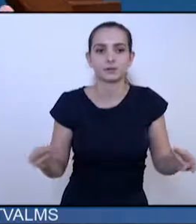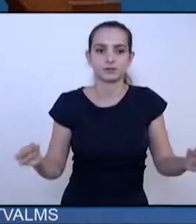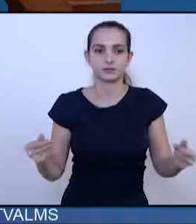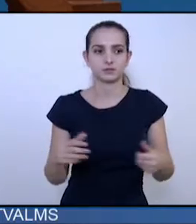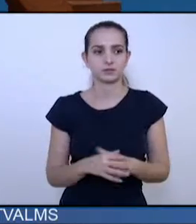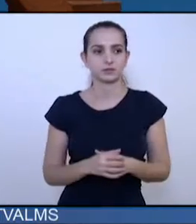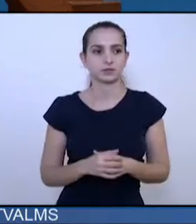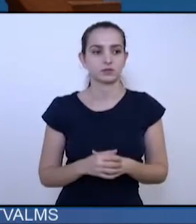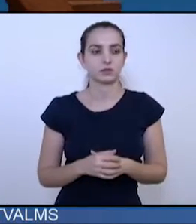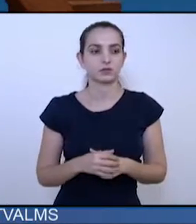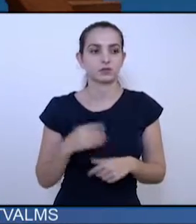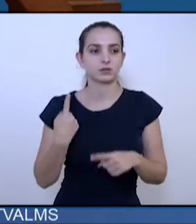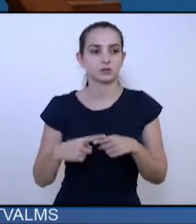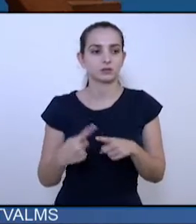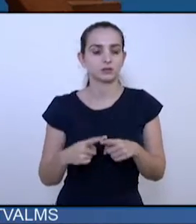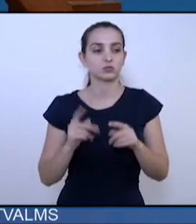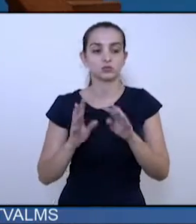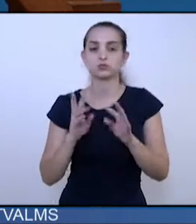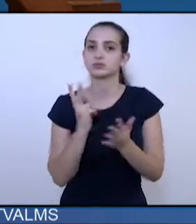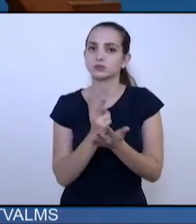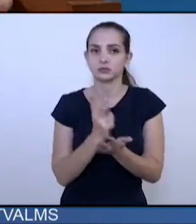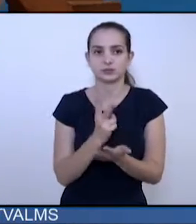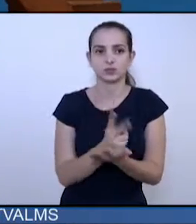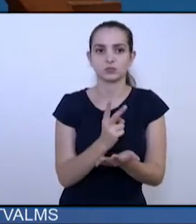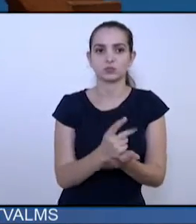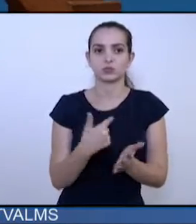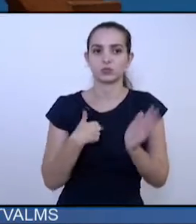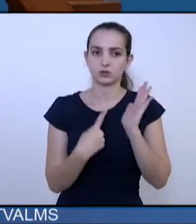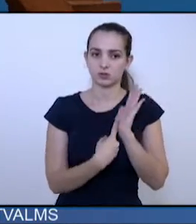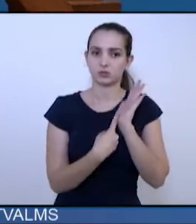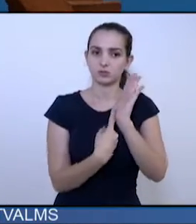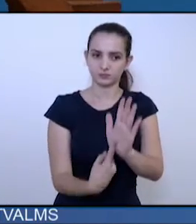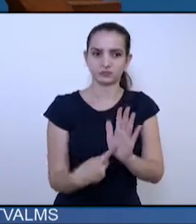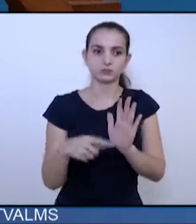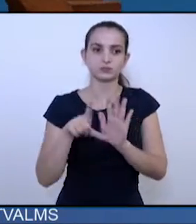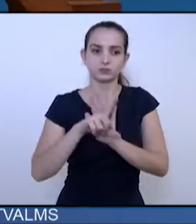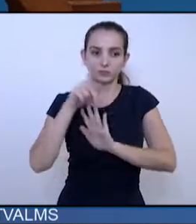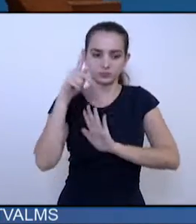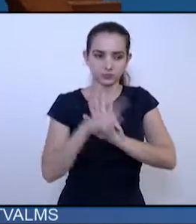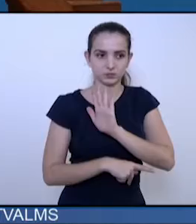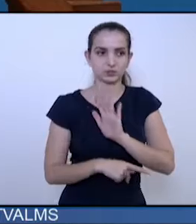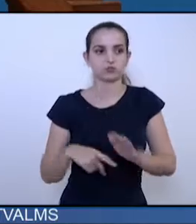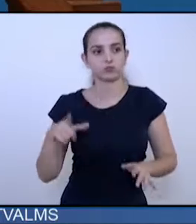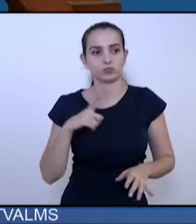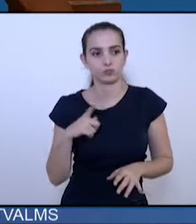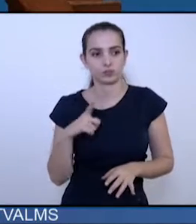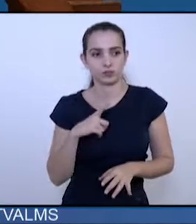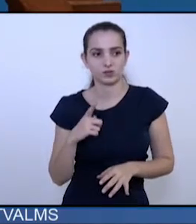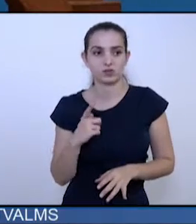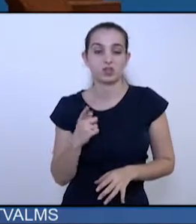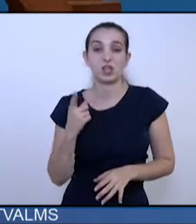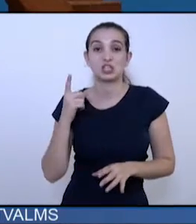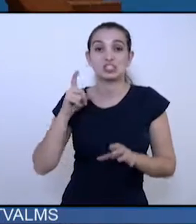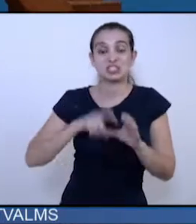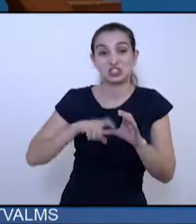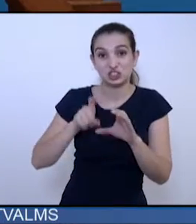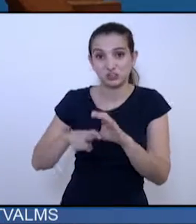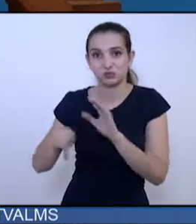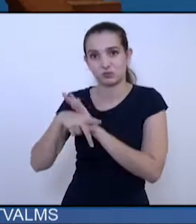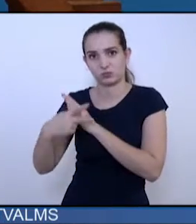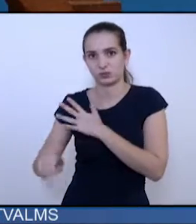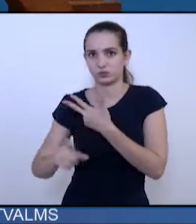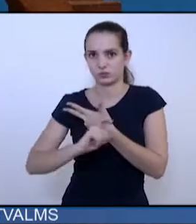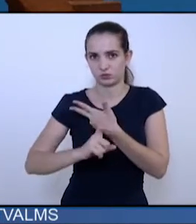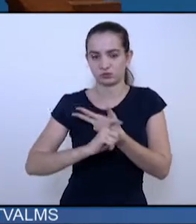a rigor, todas as vezes que eu apresento um projeto que cria despesas para o Executivo, e eu